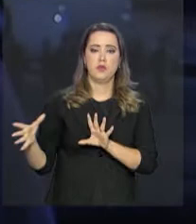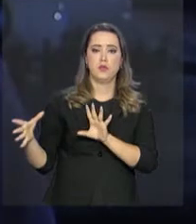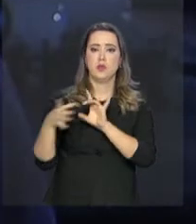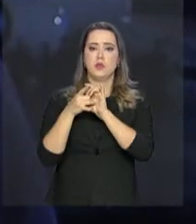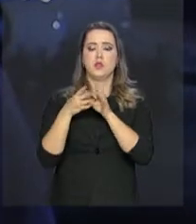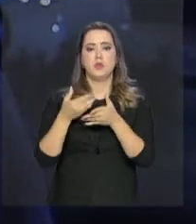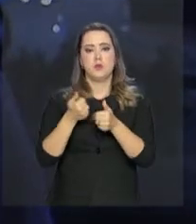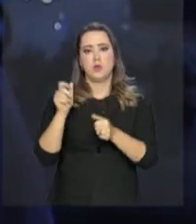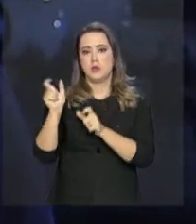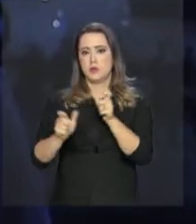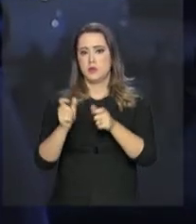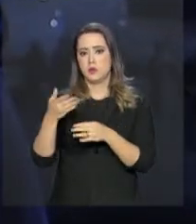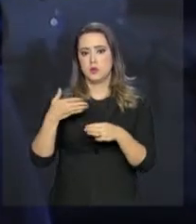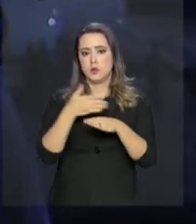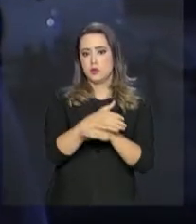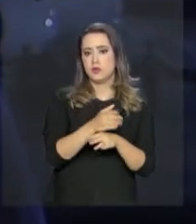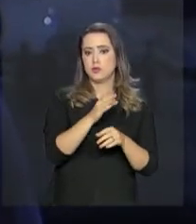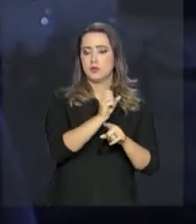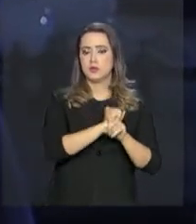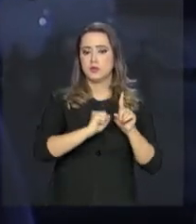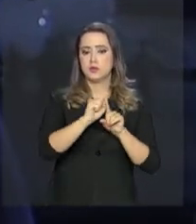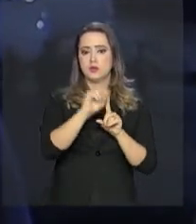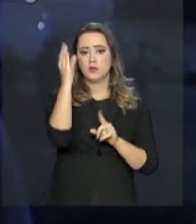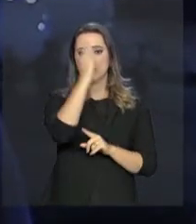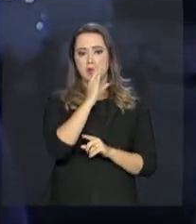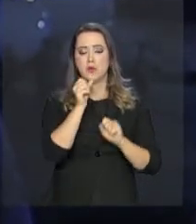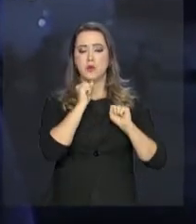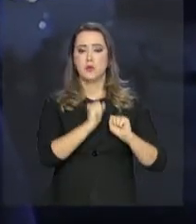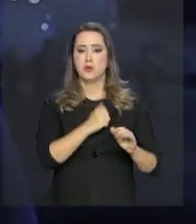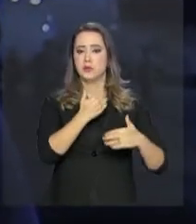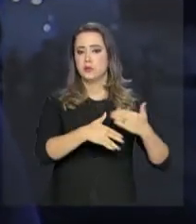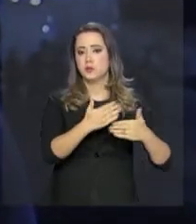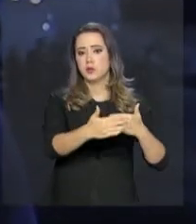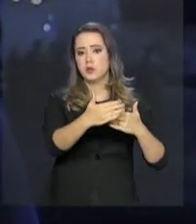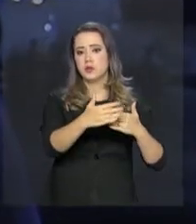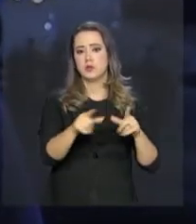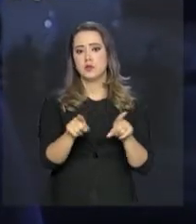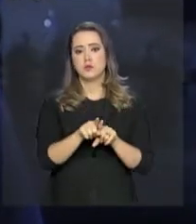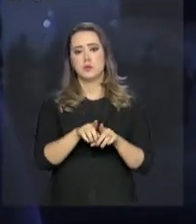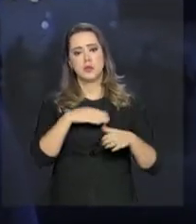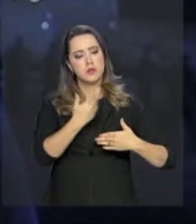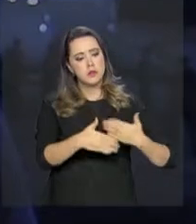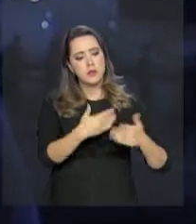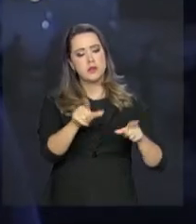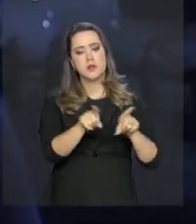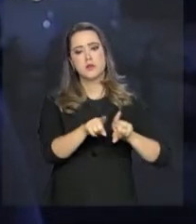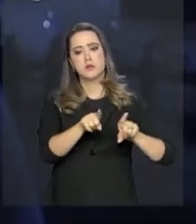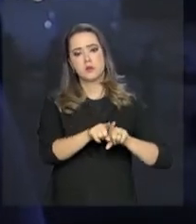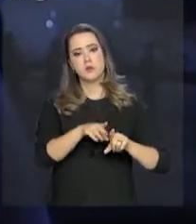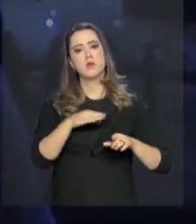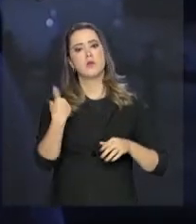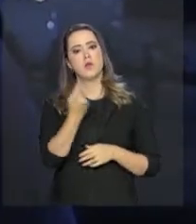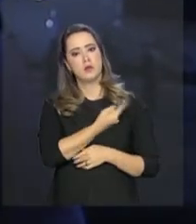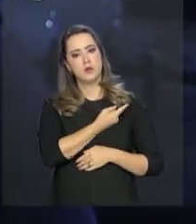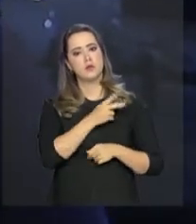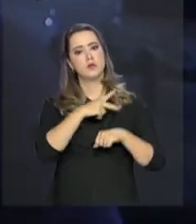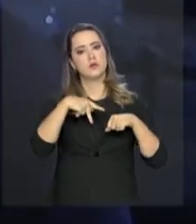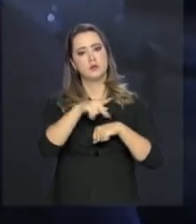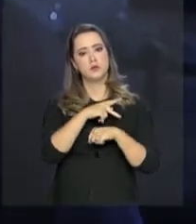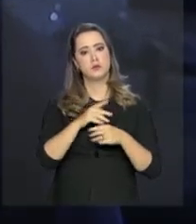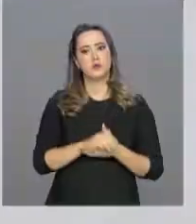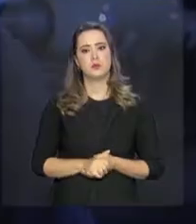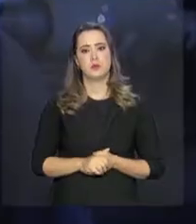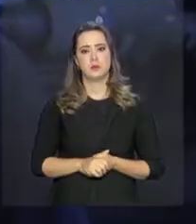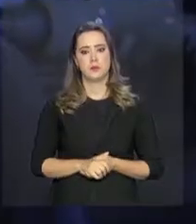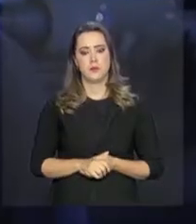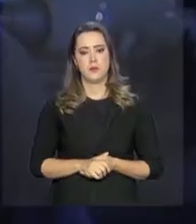dessas pessoas à sociedade brasileira, para que elas possam se desenvolver e desenvolver também, ajudar a desenvolver também o próprio país, o próprio